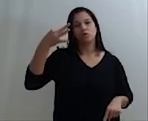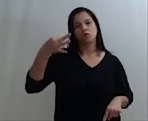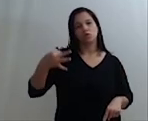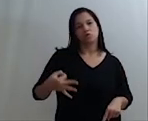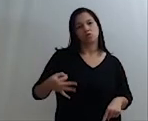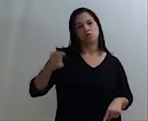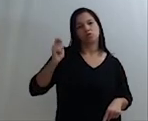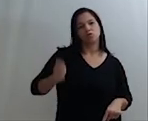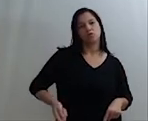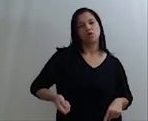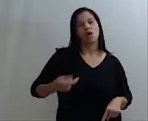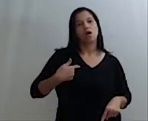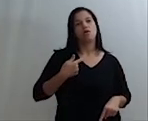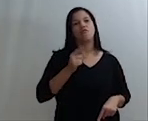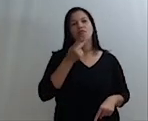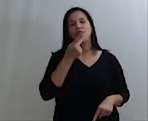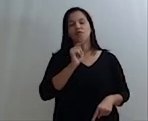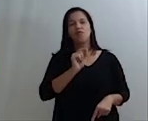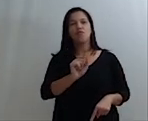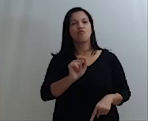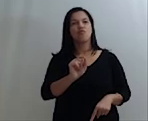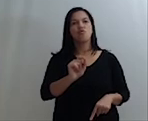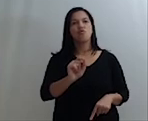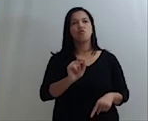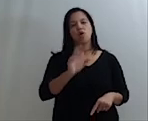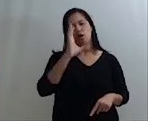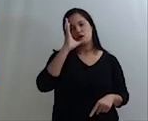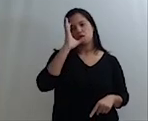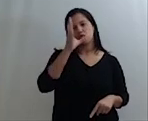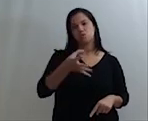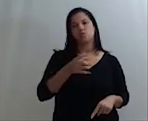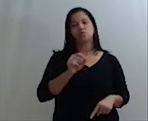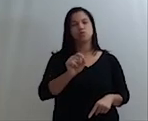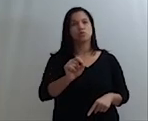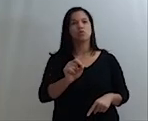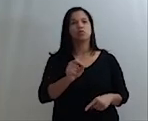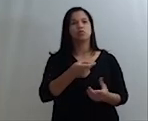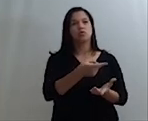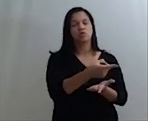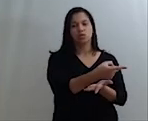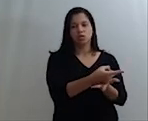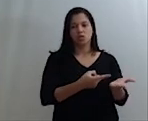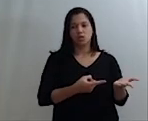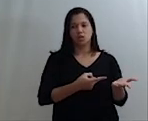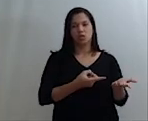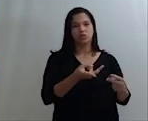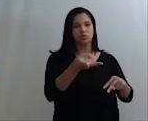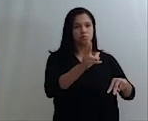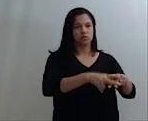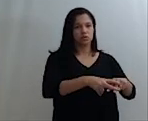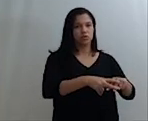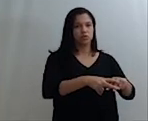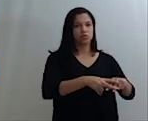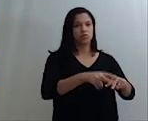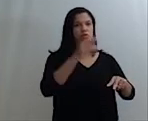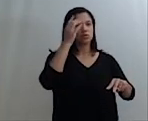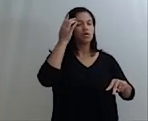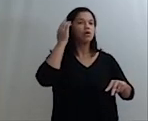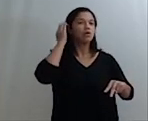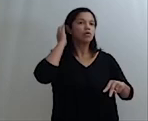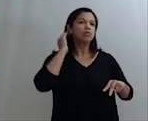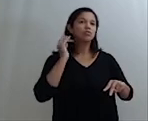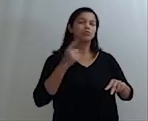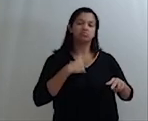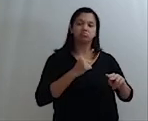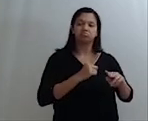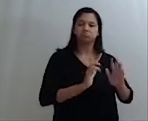afirmou que aquela decisão o decreto prisional já havia sido entendido legal pelo tribunal